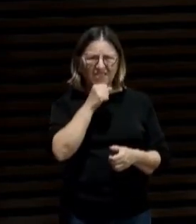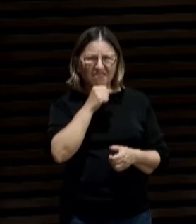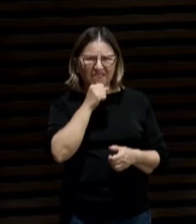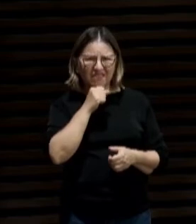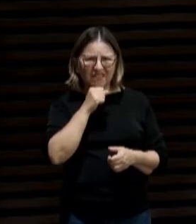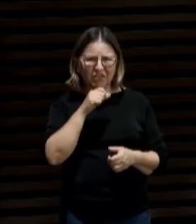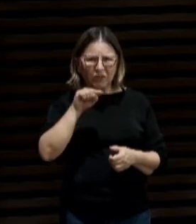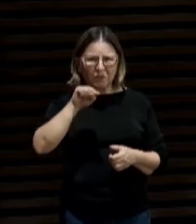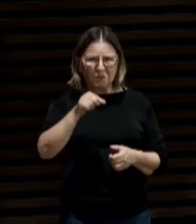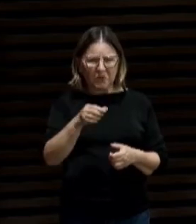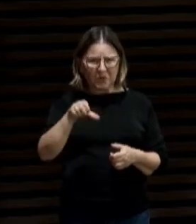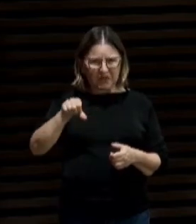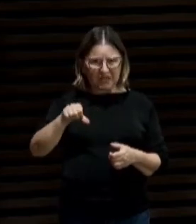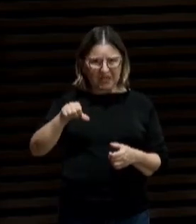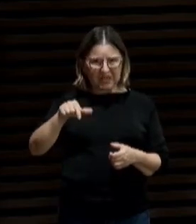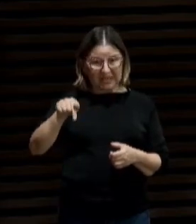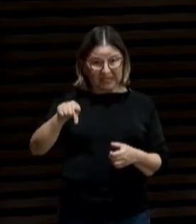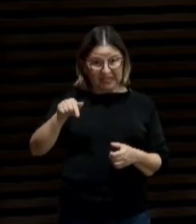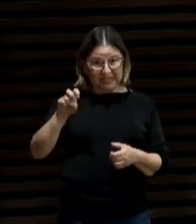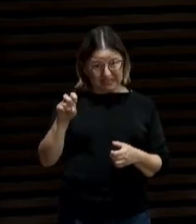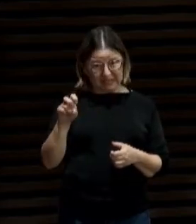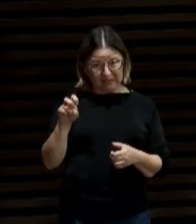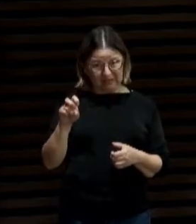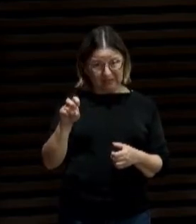Esse é o crente habitando nesse corpo aqui.